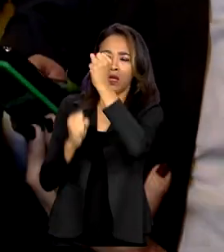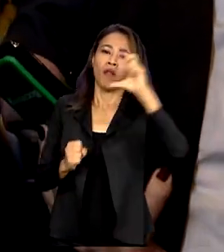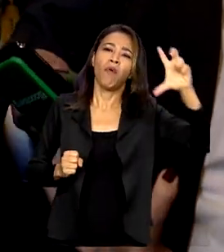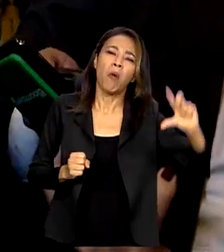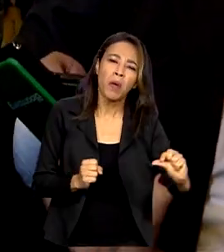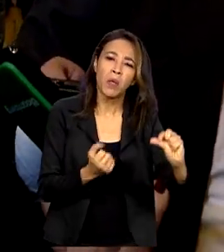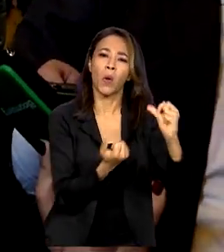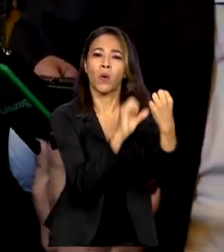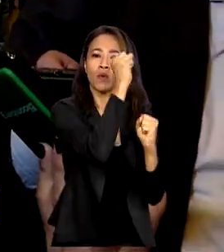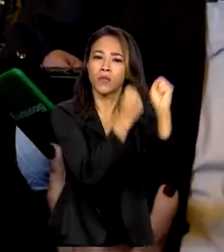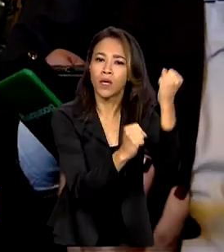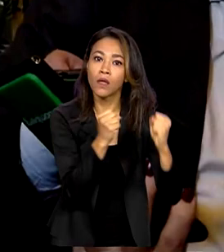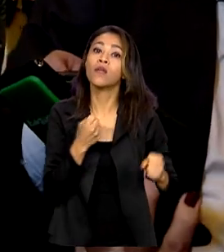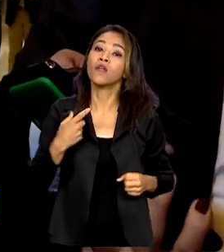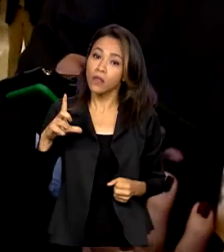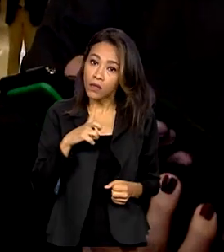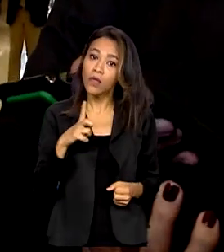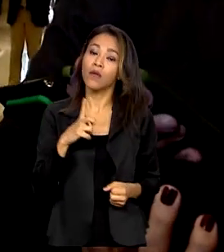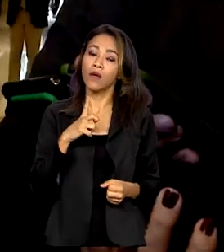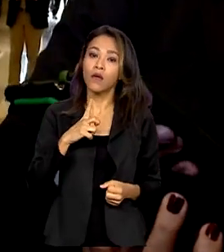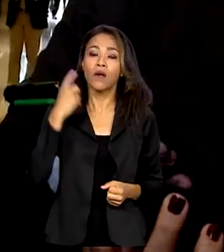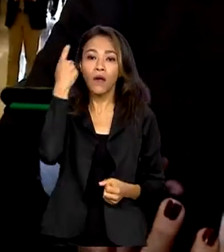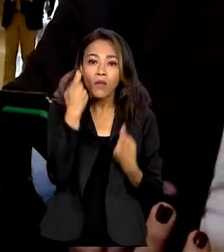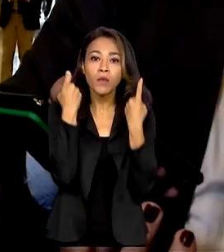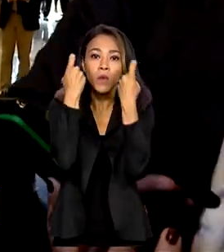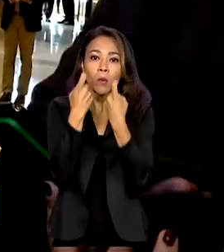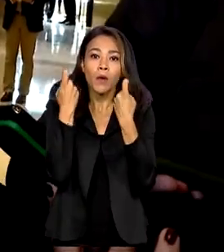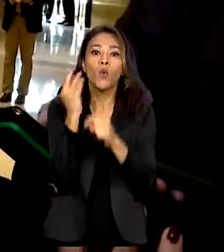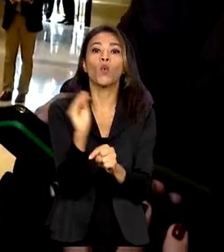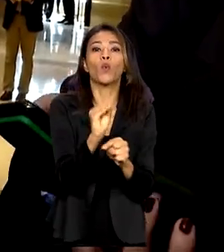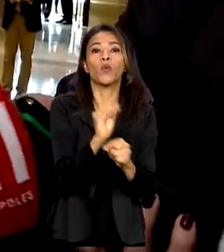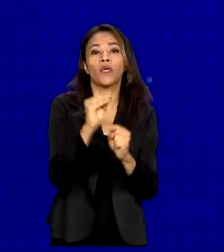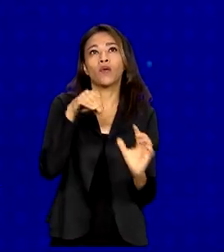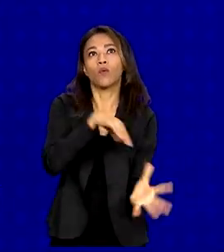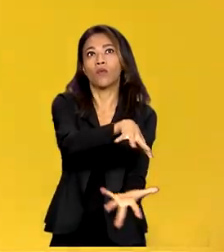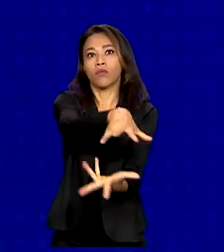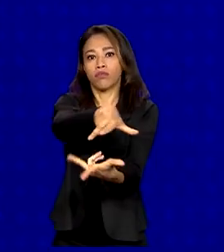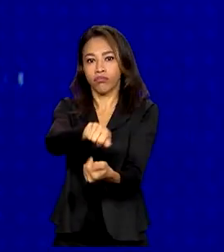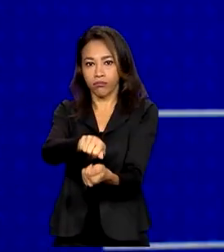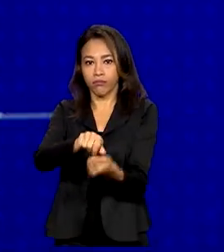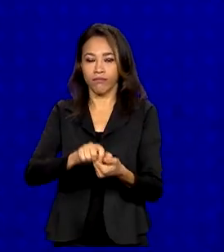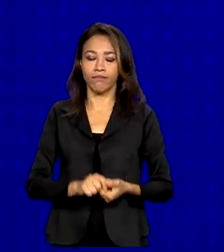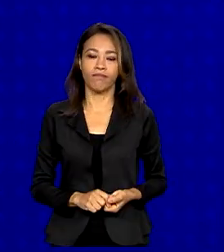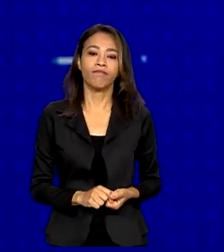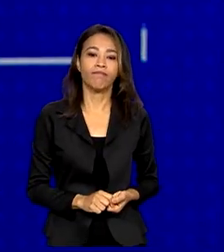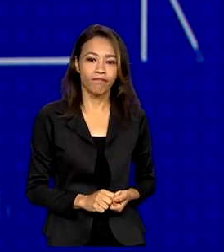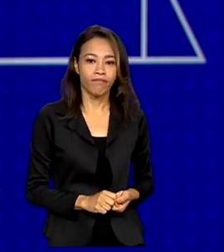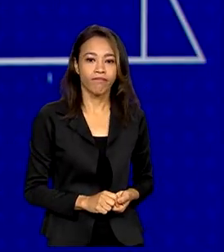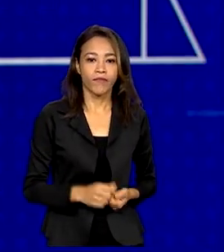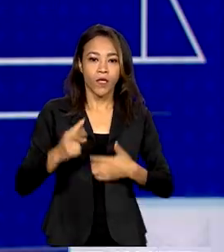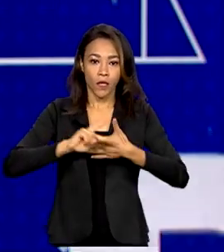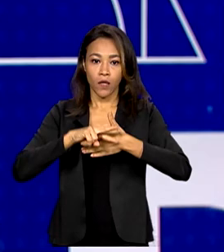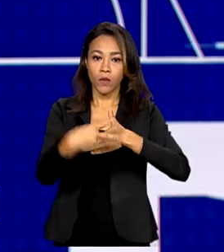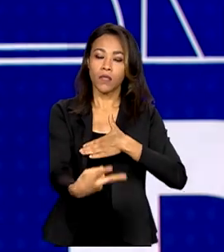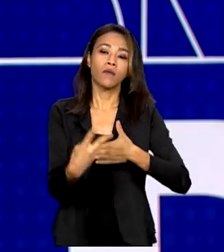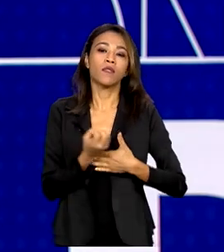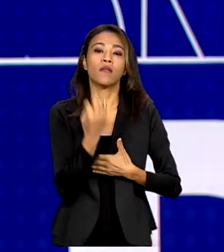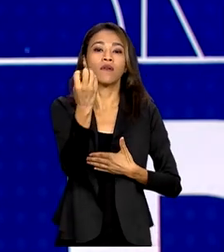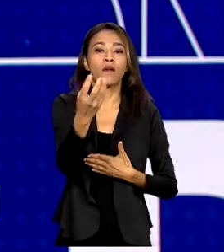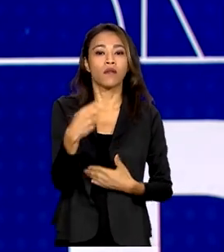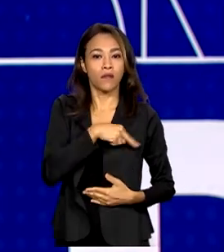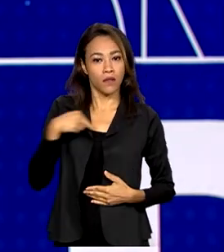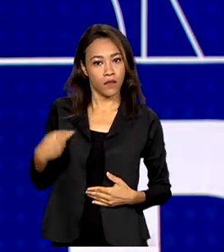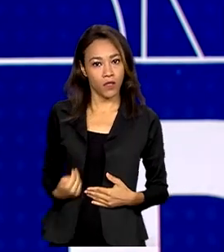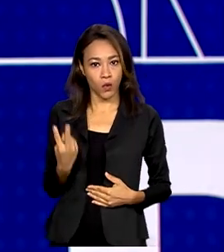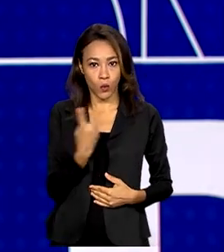a gente tenha a preocupação com o cuidado com o planeta. E como consequência da viagem à China, os